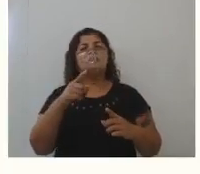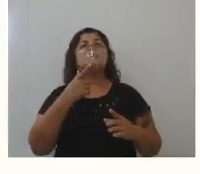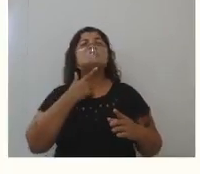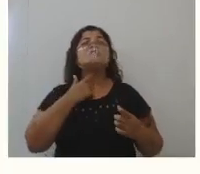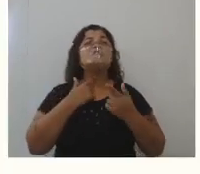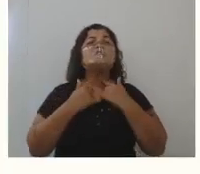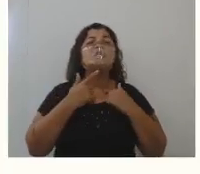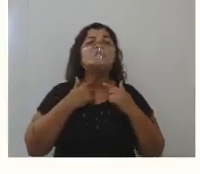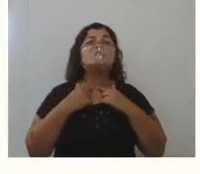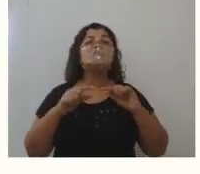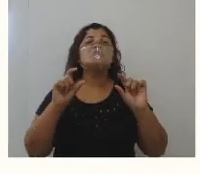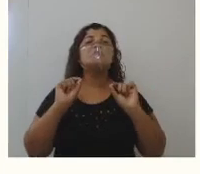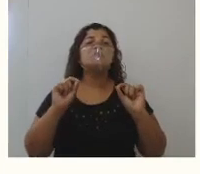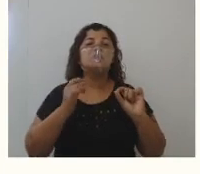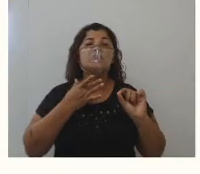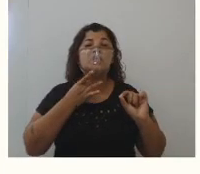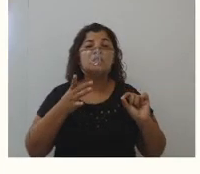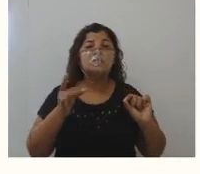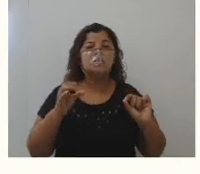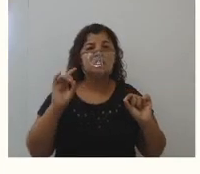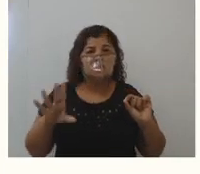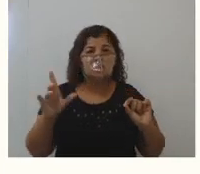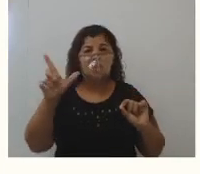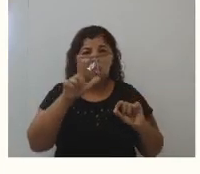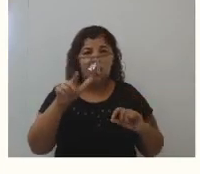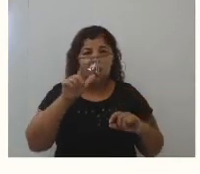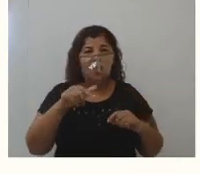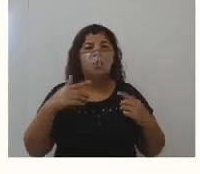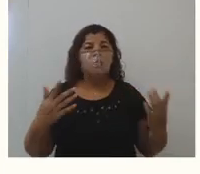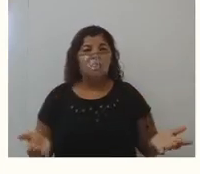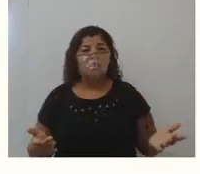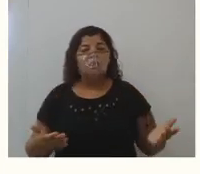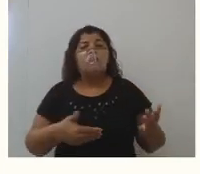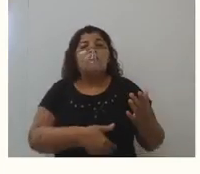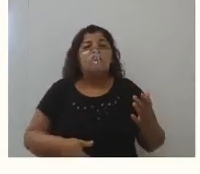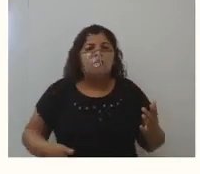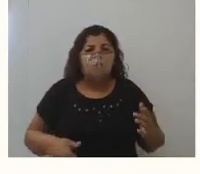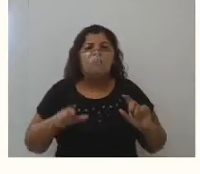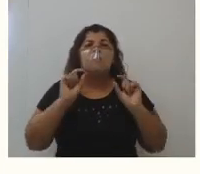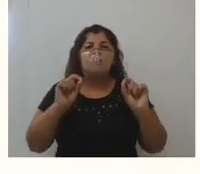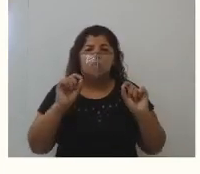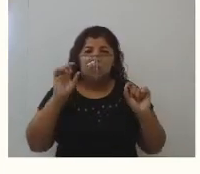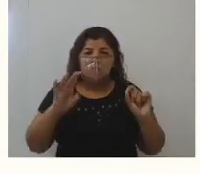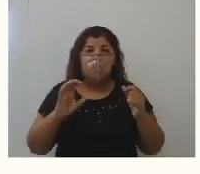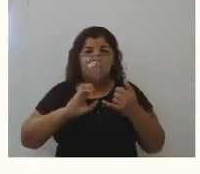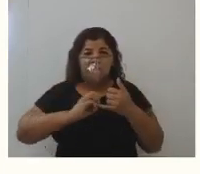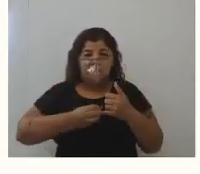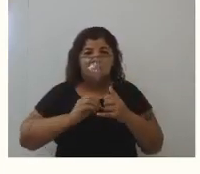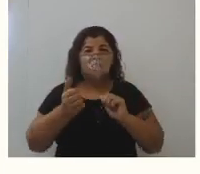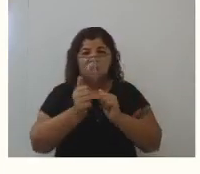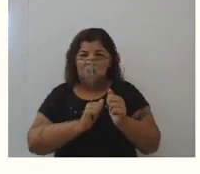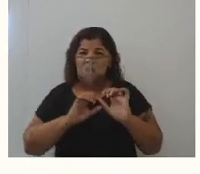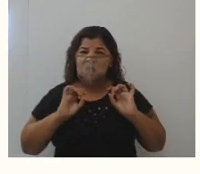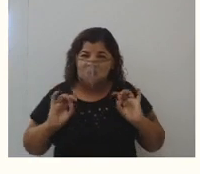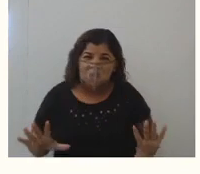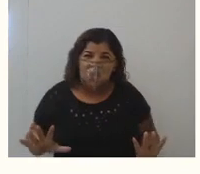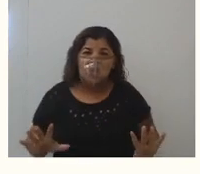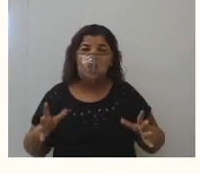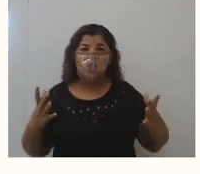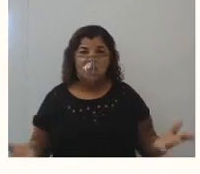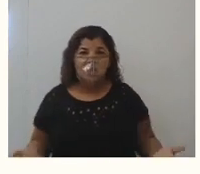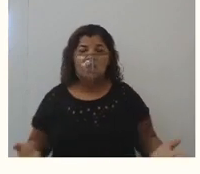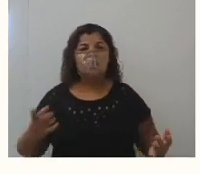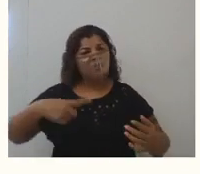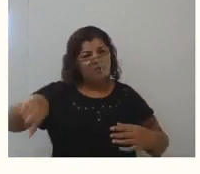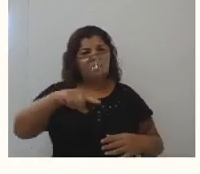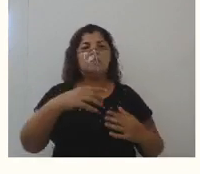sede de quê? É só água. Você tem fome de quê? É só feijão com arroz? A gente